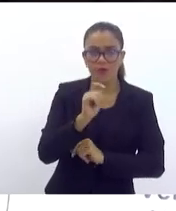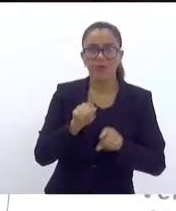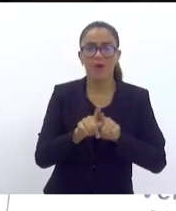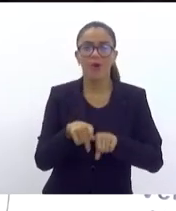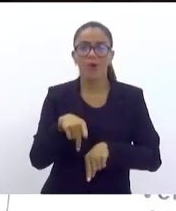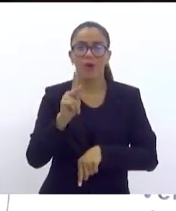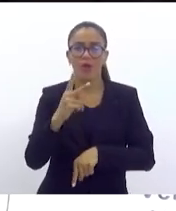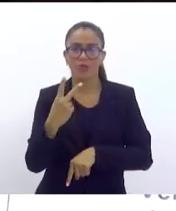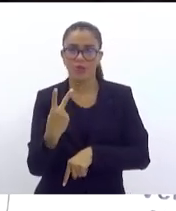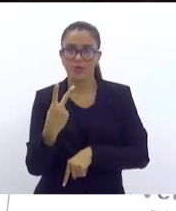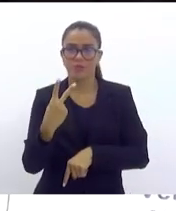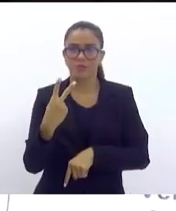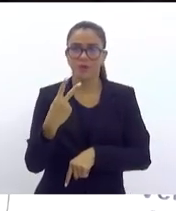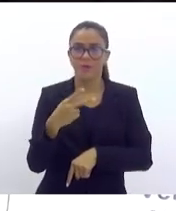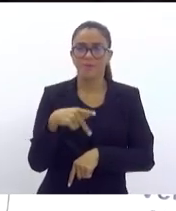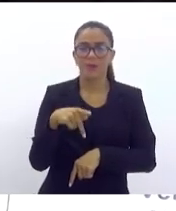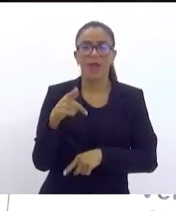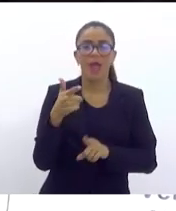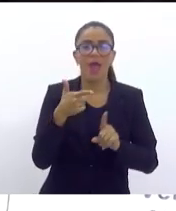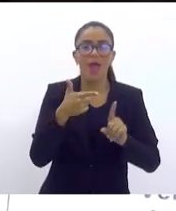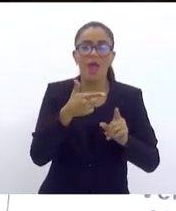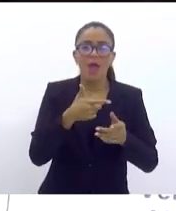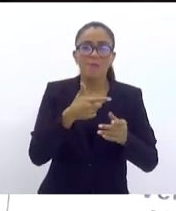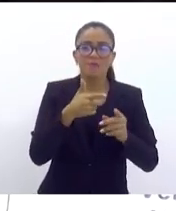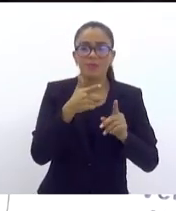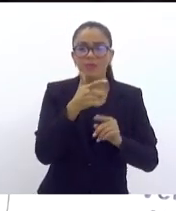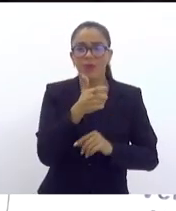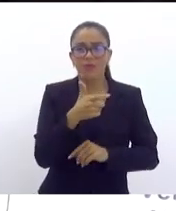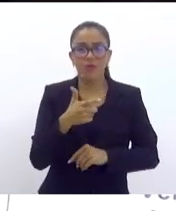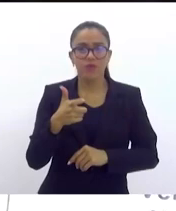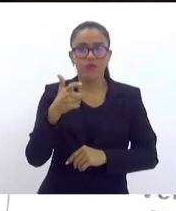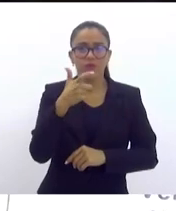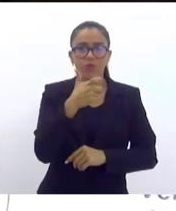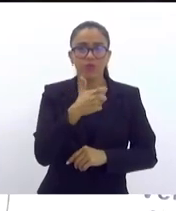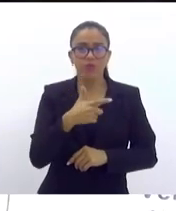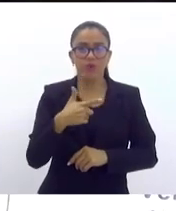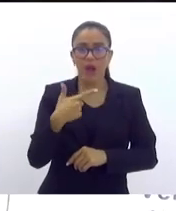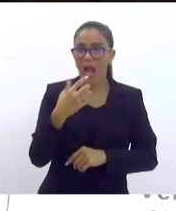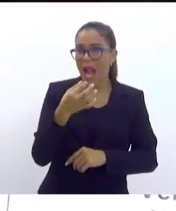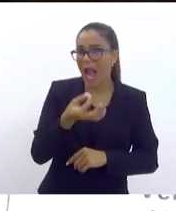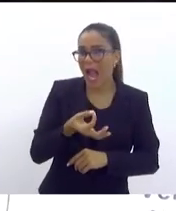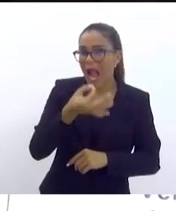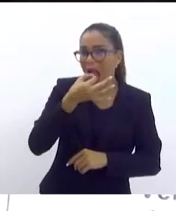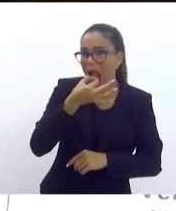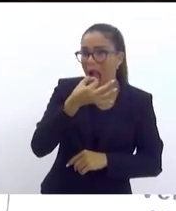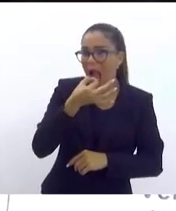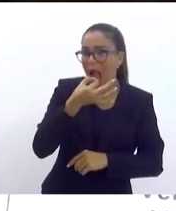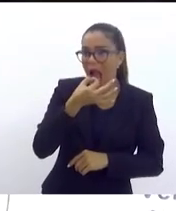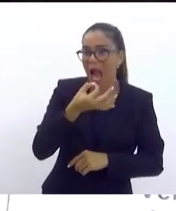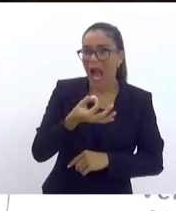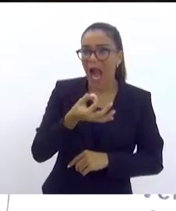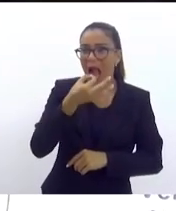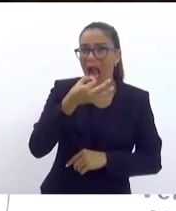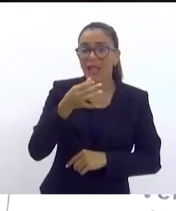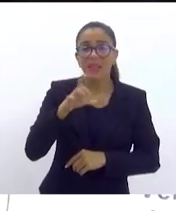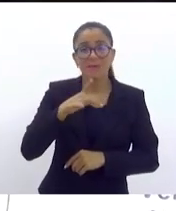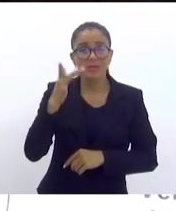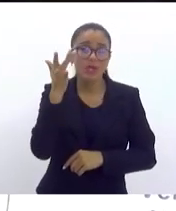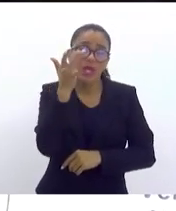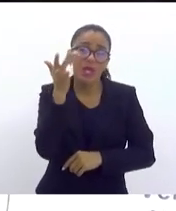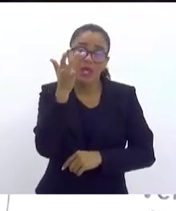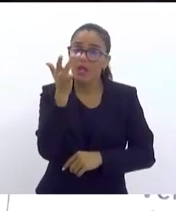utilizar boifado em folhas que você usa como sublingual usa como tem pessoas que usam na vista